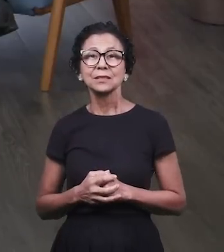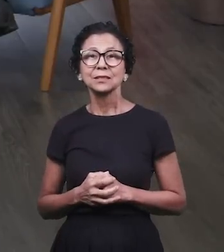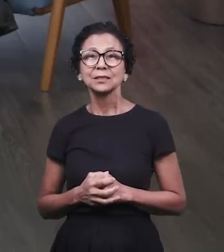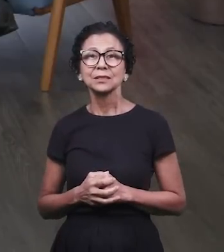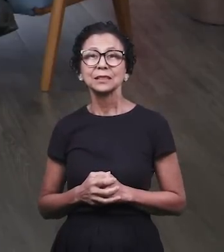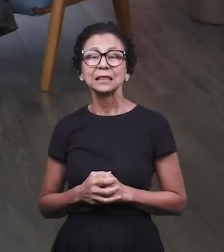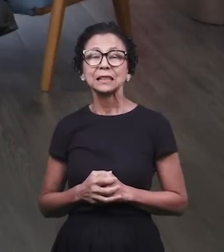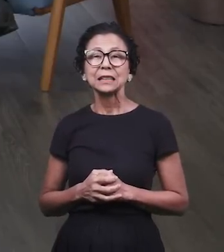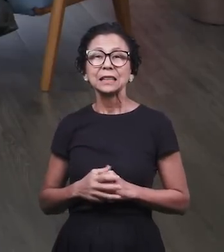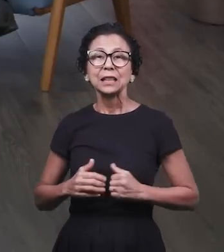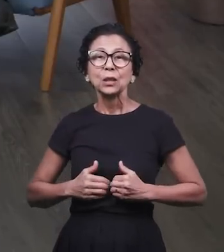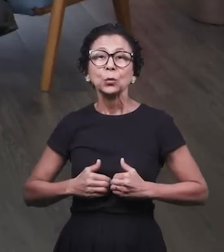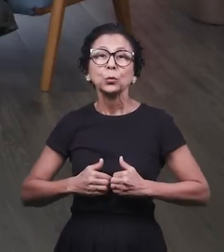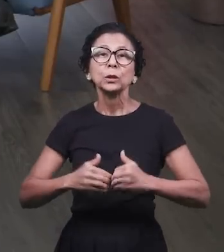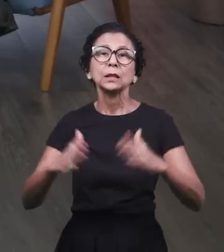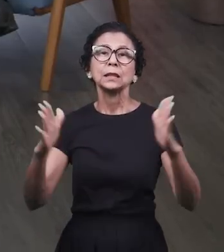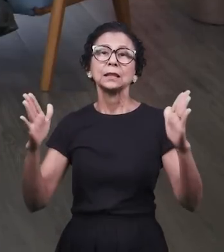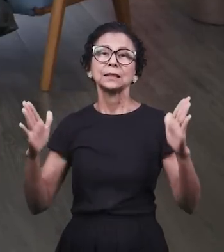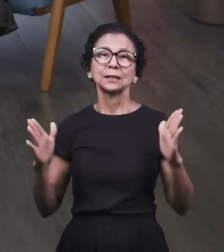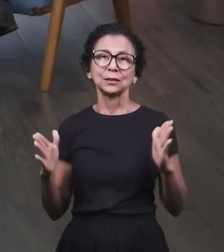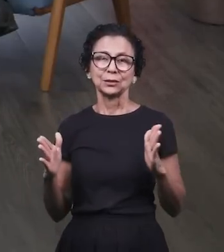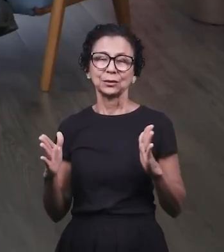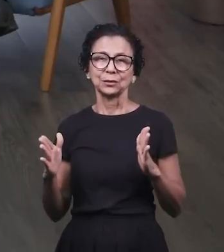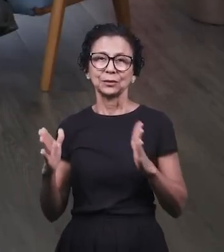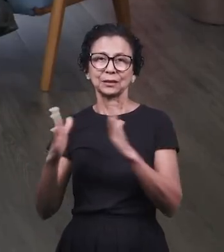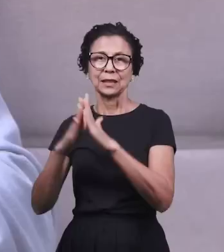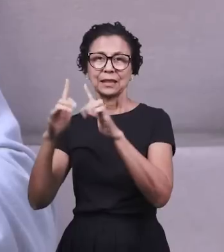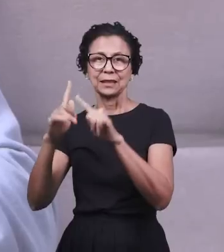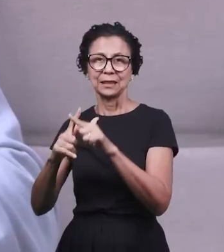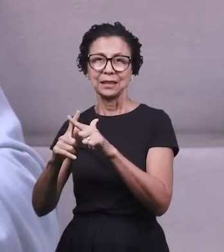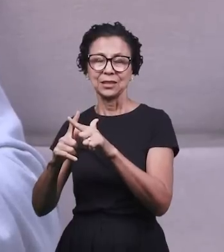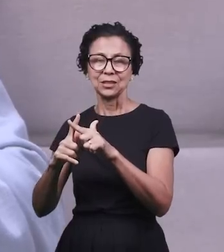a inauguração da igreja com Pentecostes.